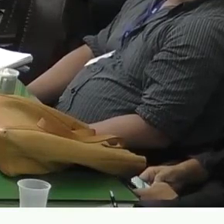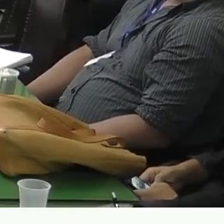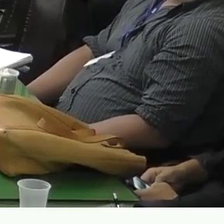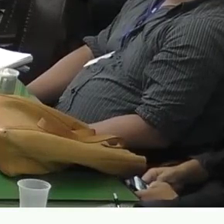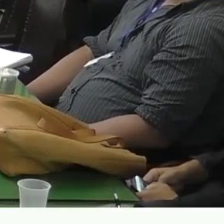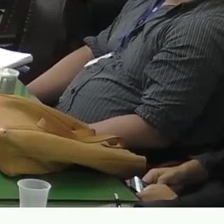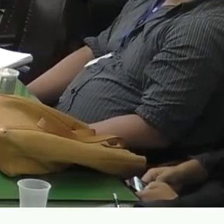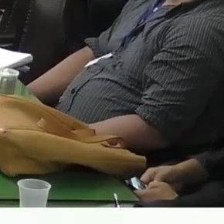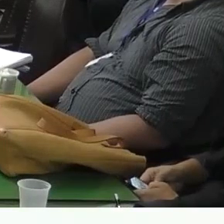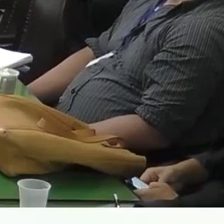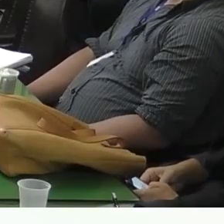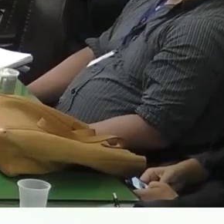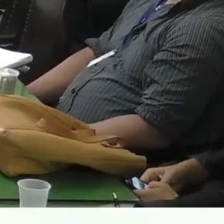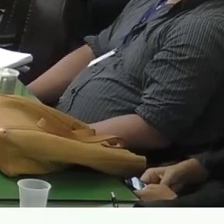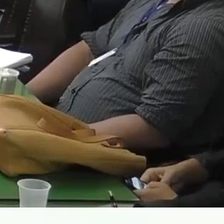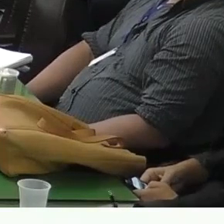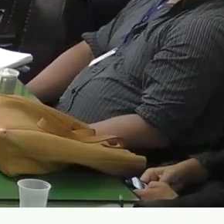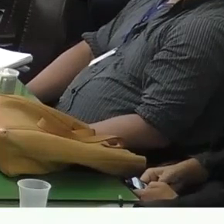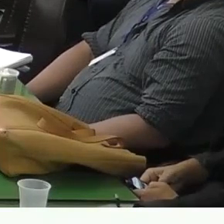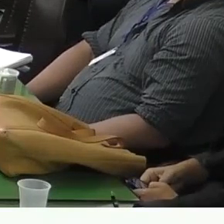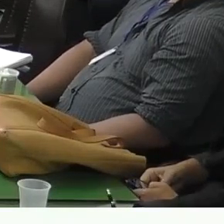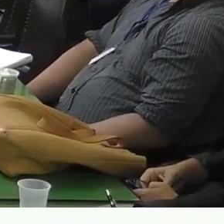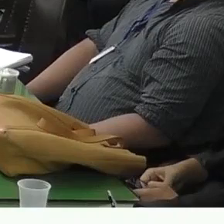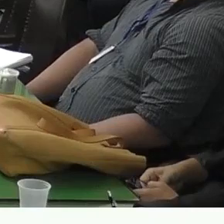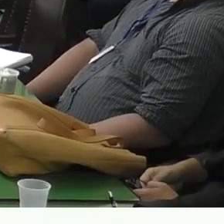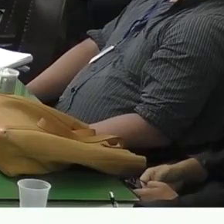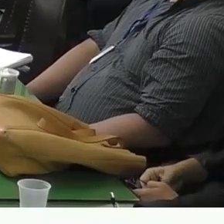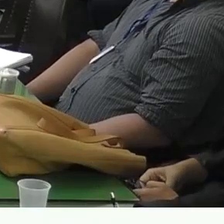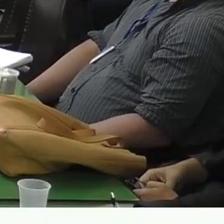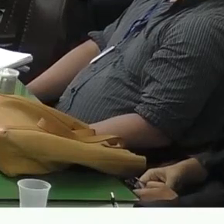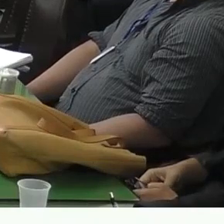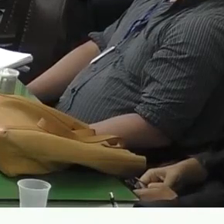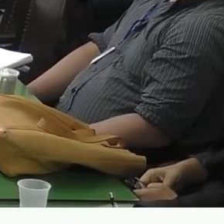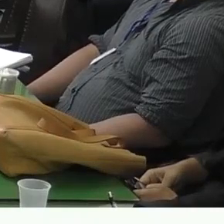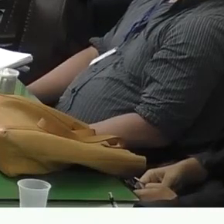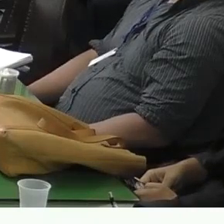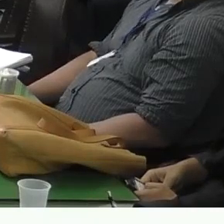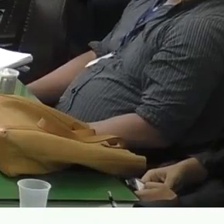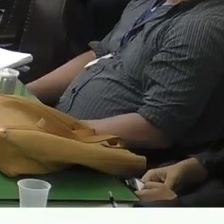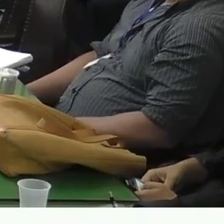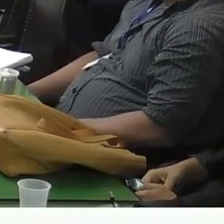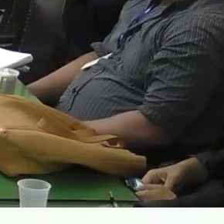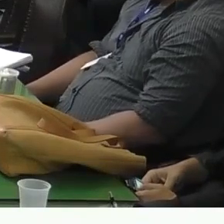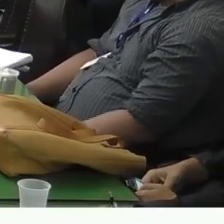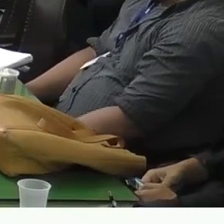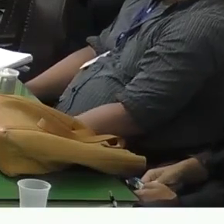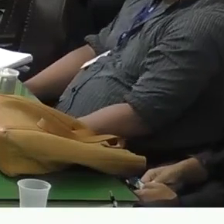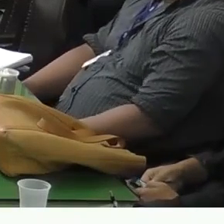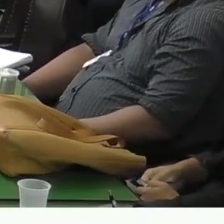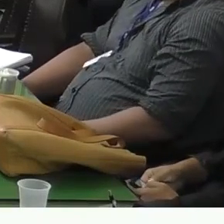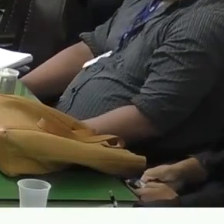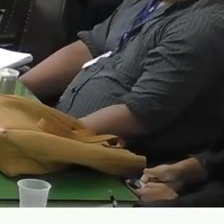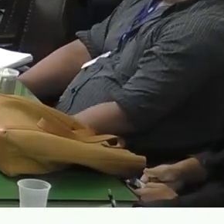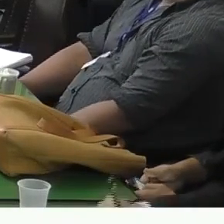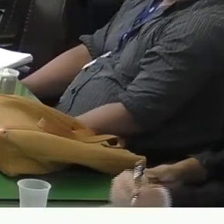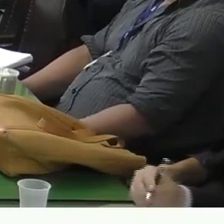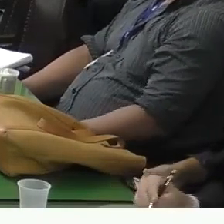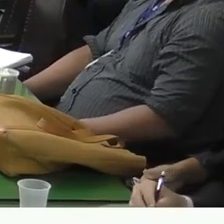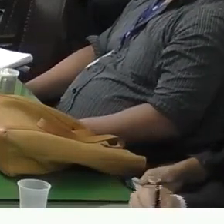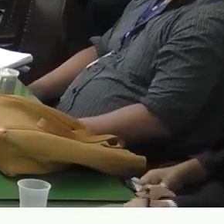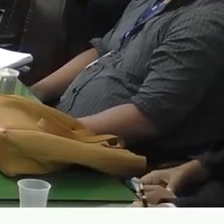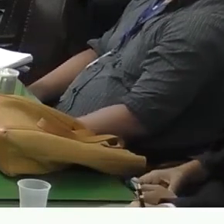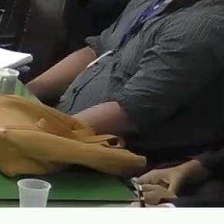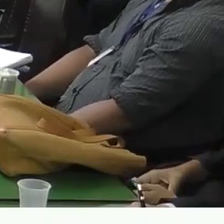tempestade já tinha passado, né? Então, na verdade, eu vou votar contra esse destaque por